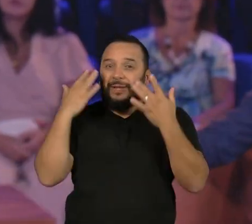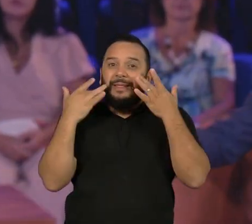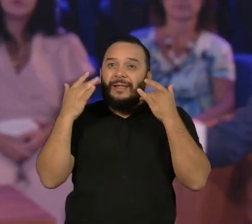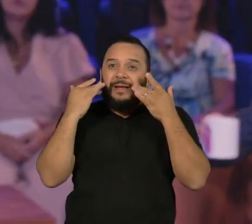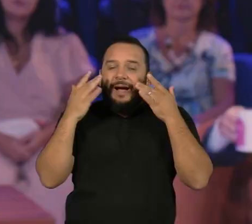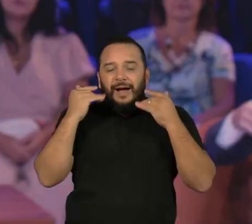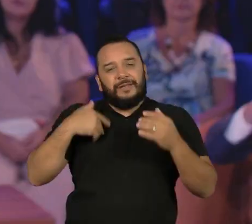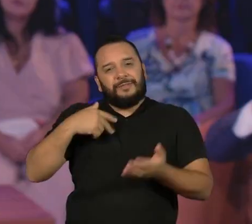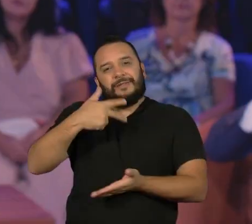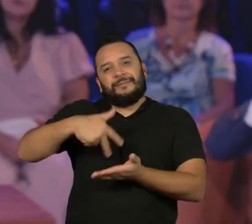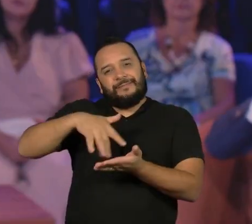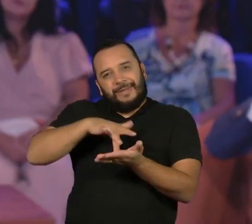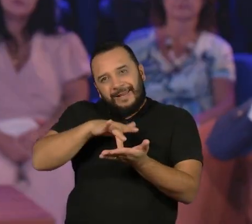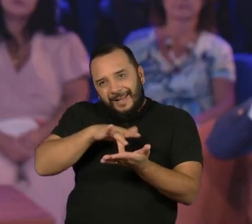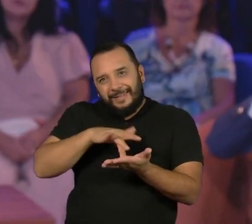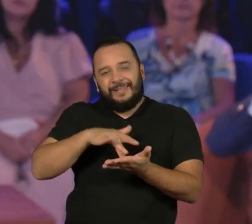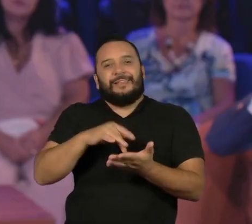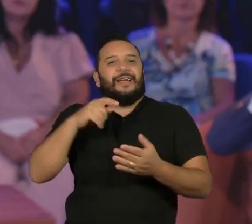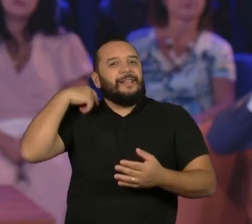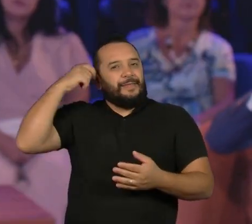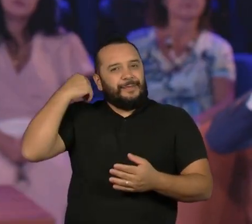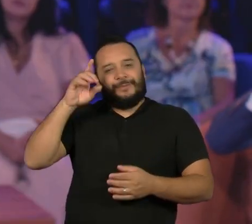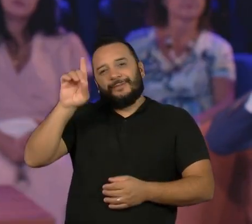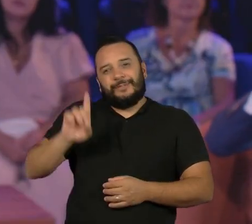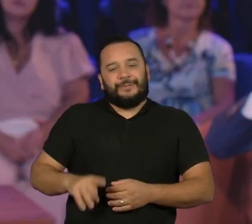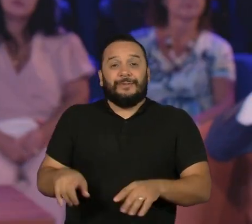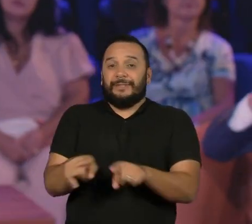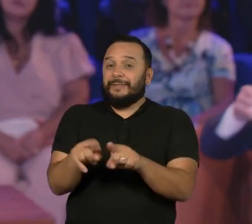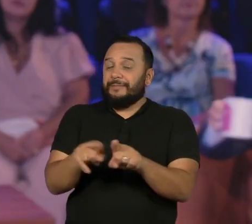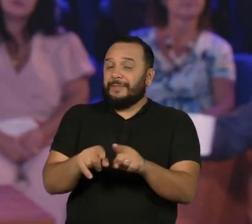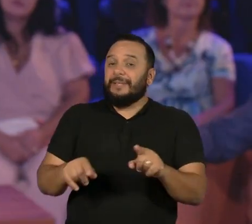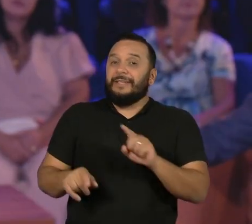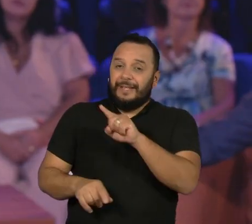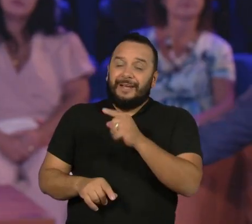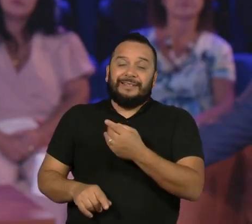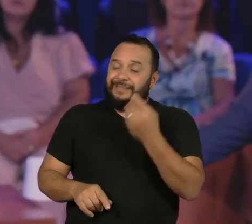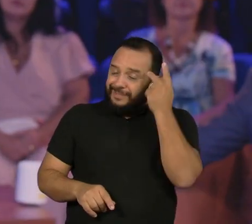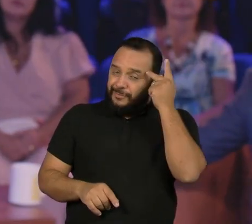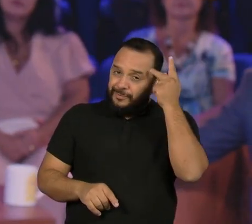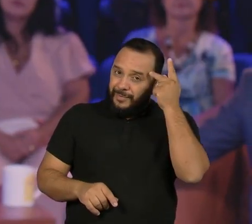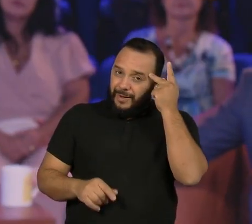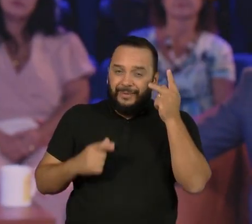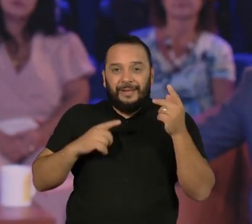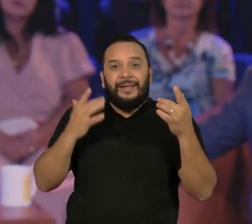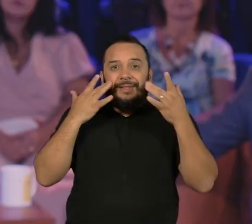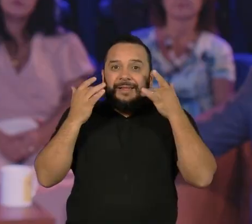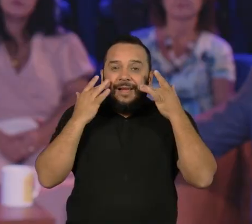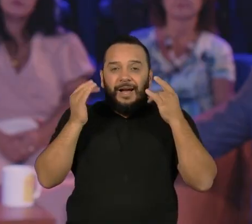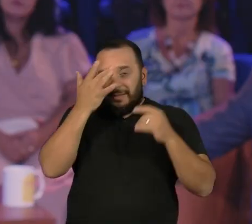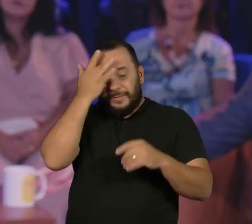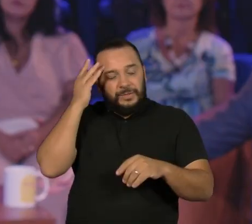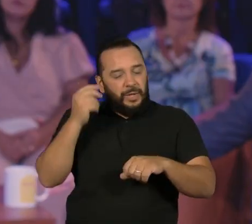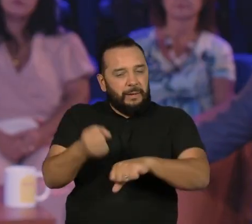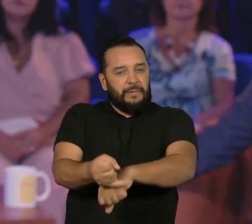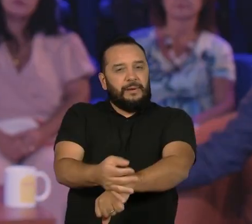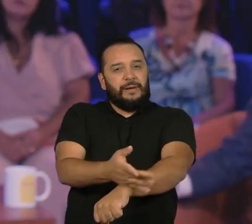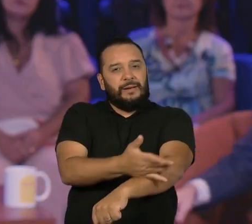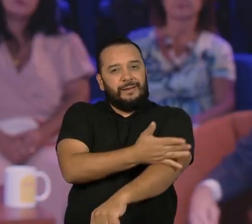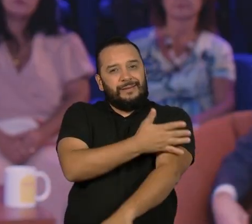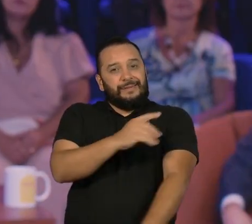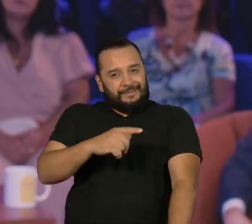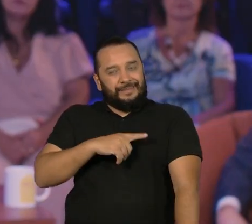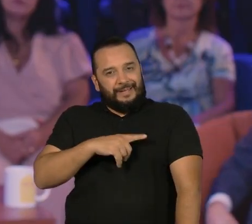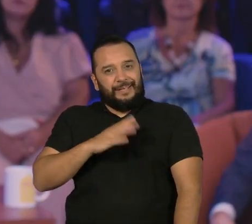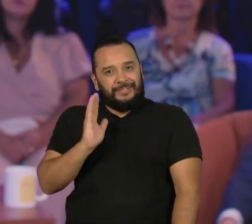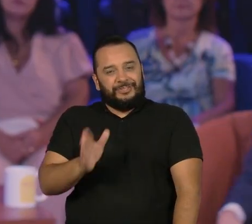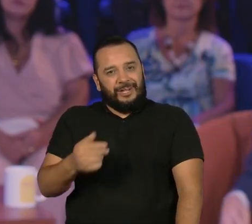cantor, ator, diretor e agora está em cartaz em São Paulo com uma peça que comoveu a plateia carioca. Eu estou